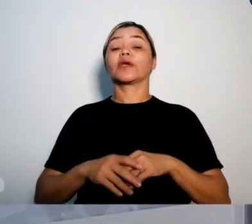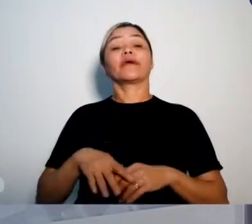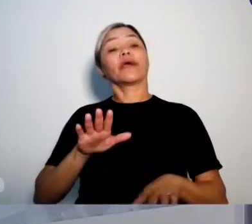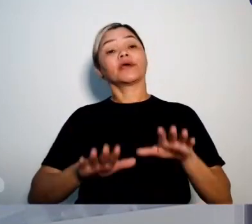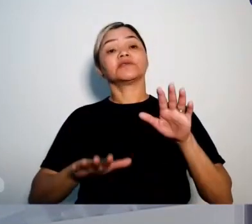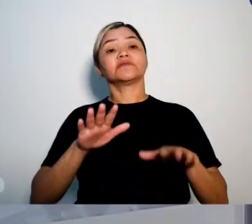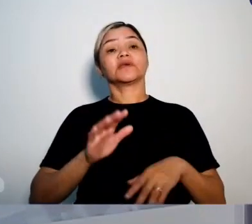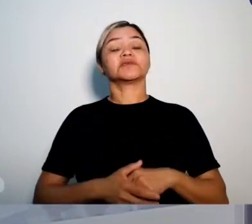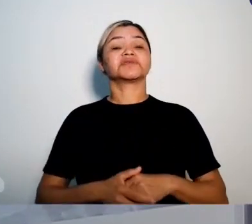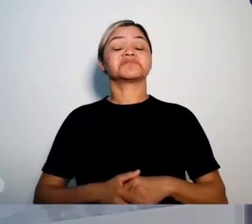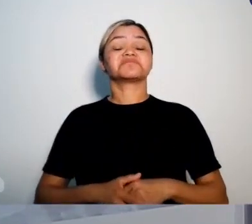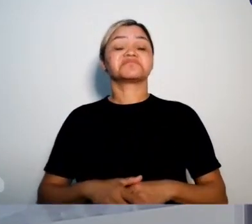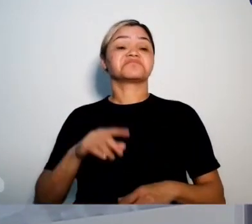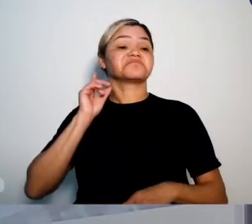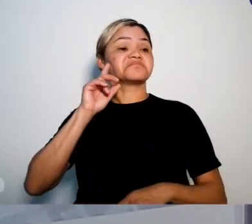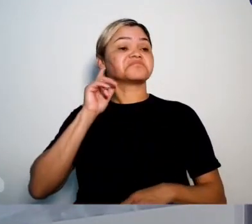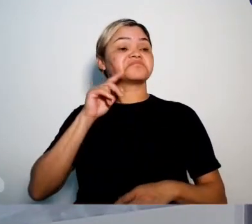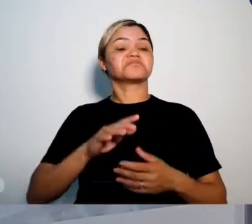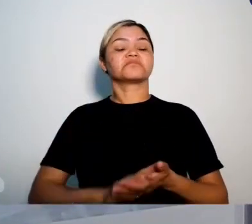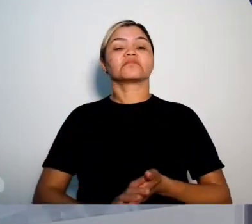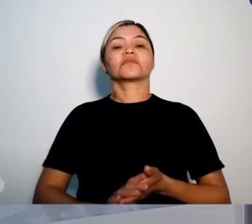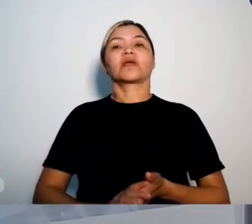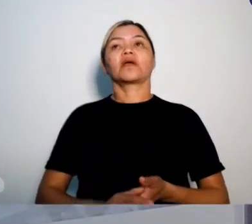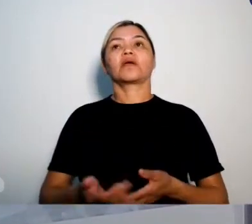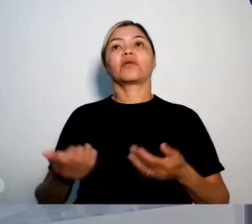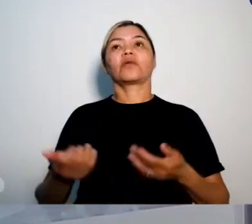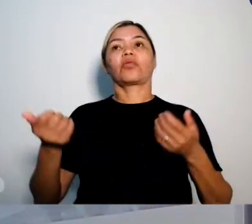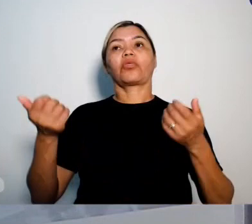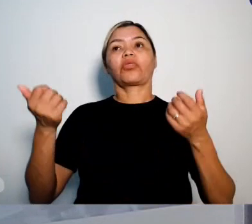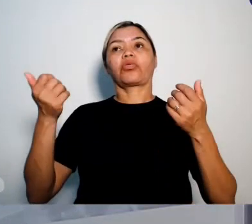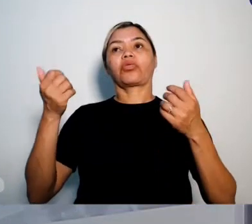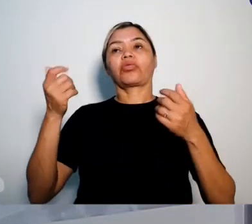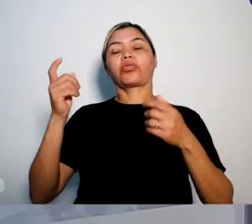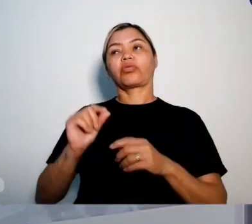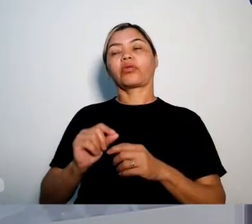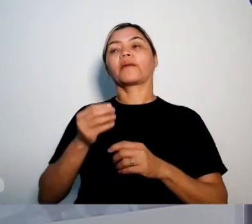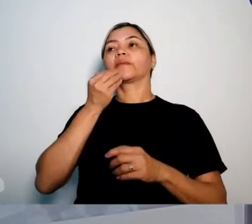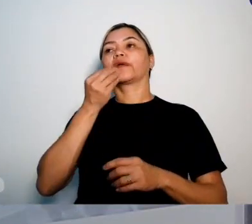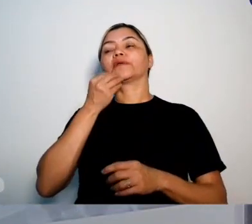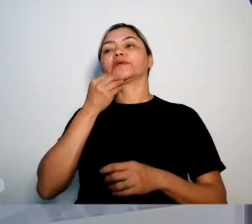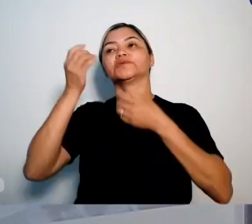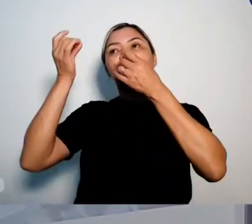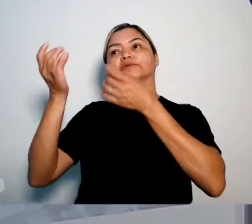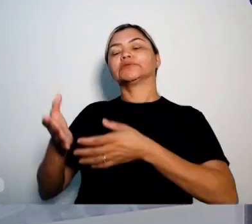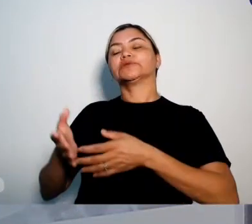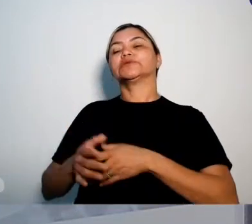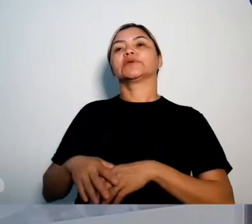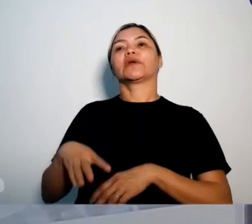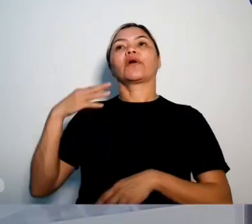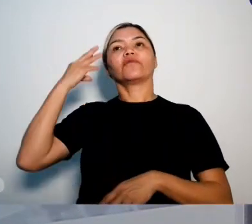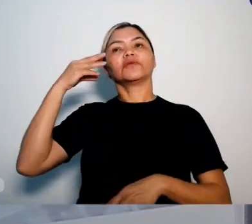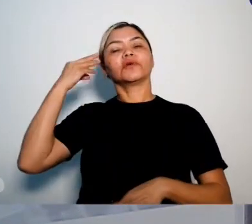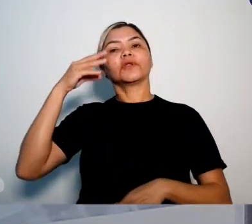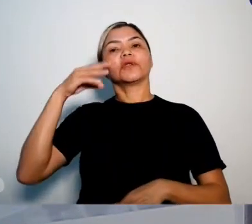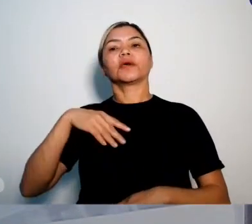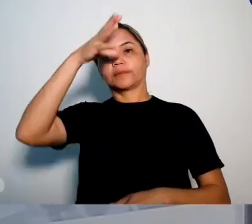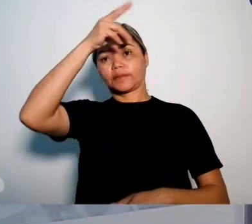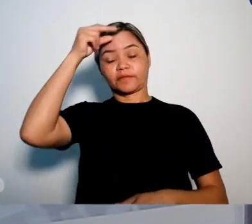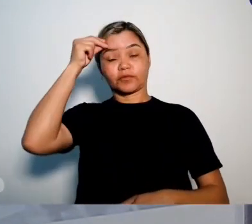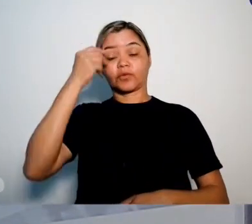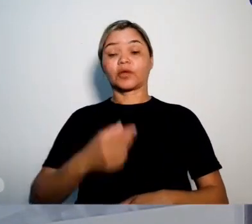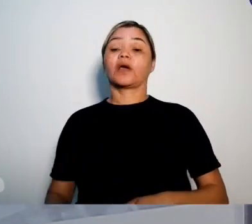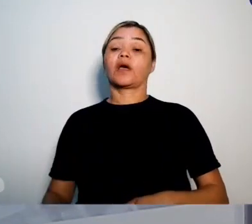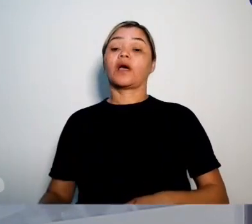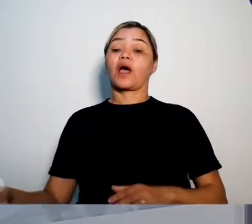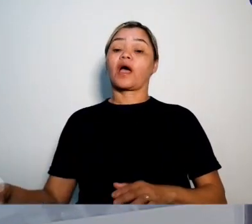são atendidos. Aí esgota a possibilidade de tentar na ouvidoria pela prefeitura e chega em nós, vereadores.